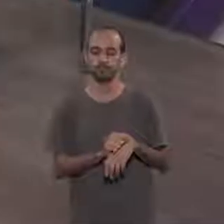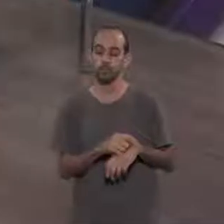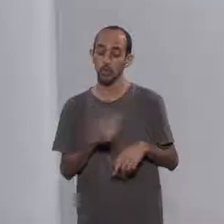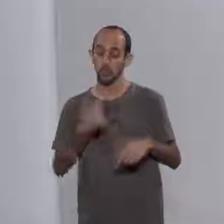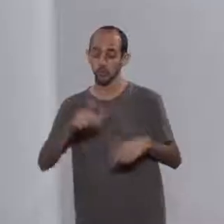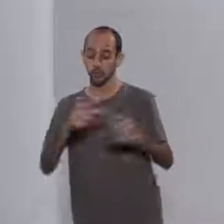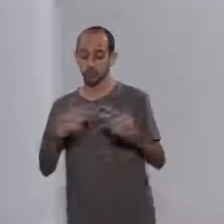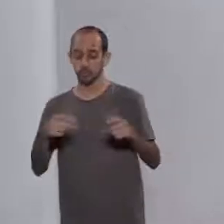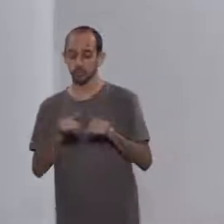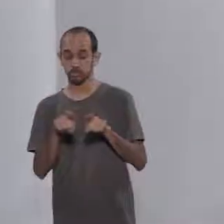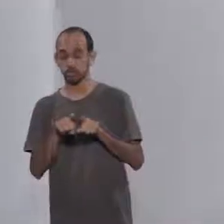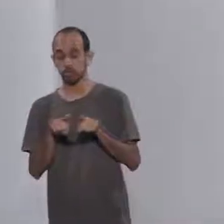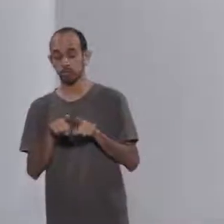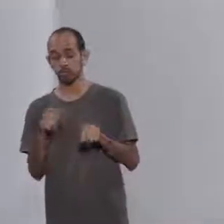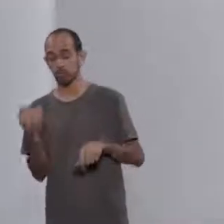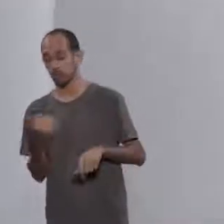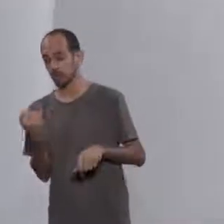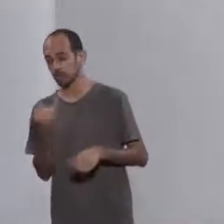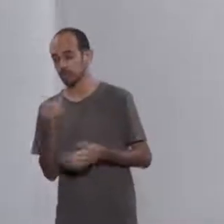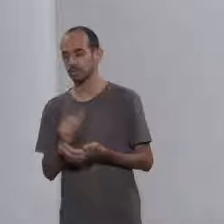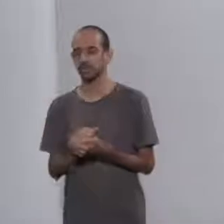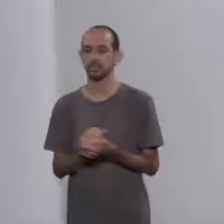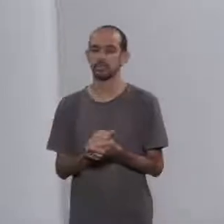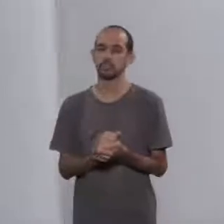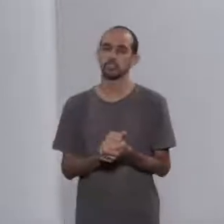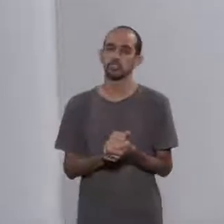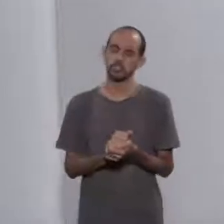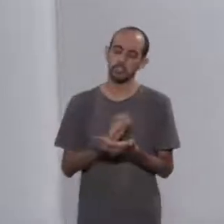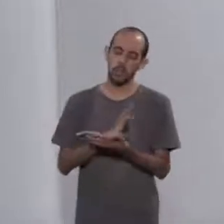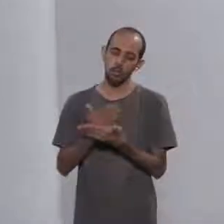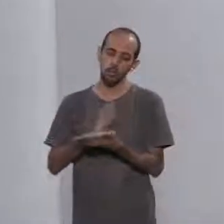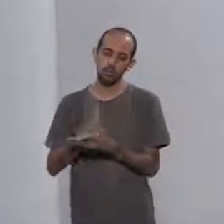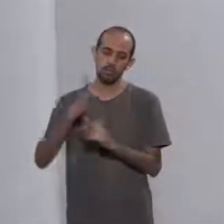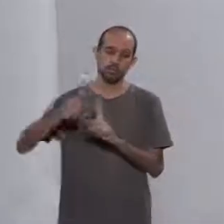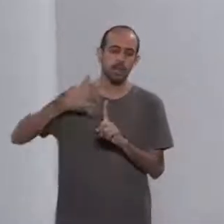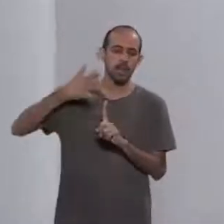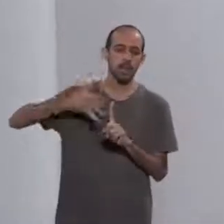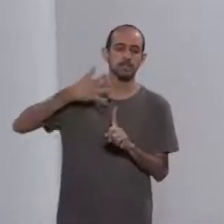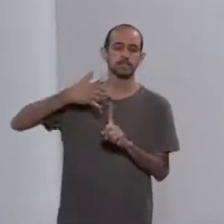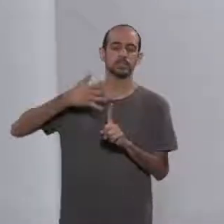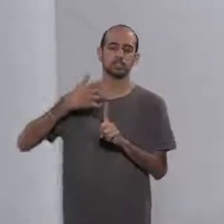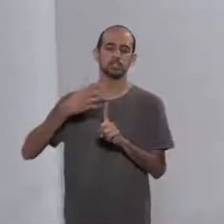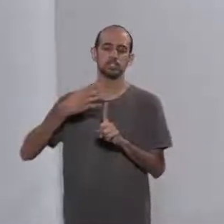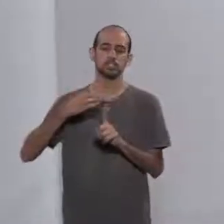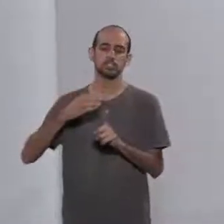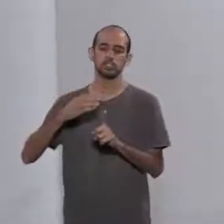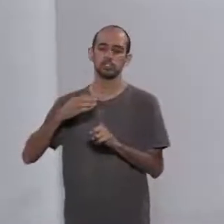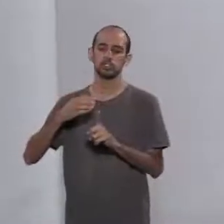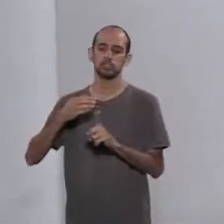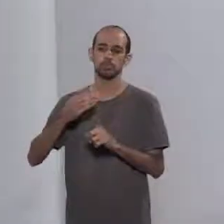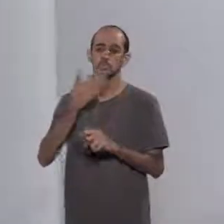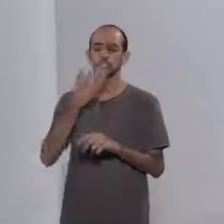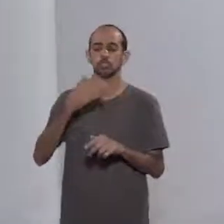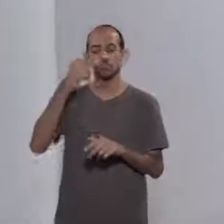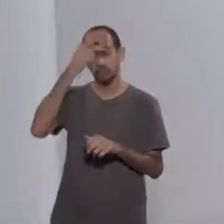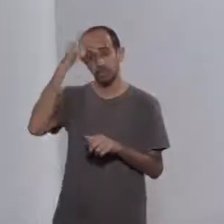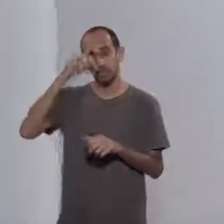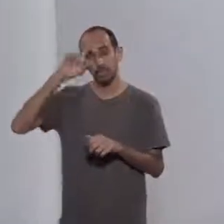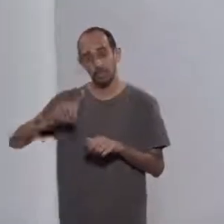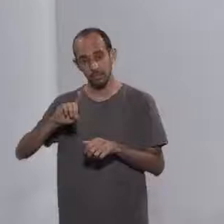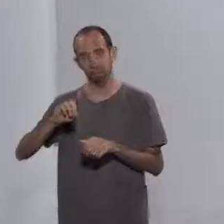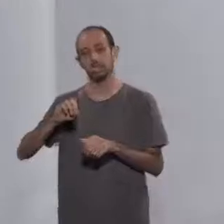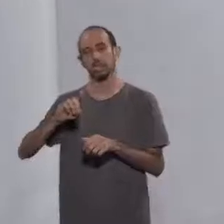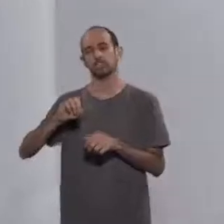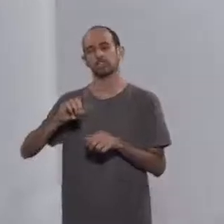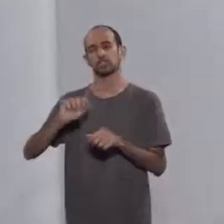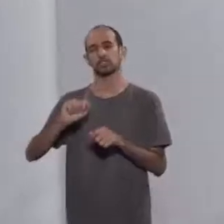gente também trouxe, que a gente, algumas palestras a gente trouxe pessoas com deficiência, porque aí é o ponto de vista delas, o